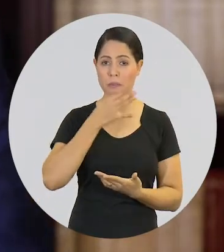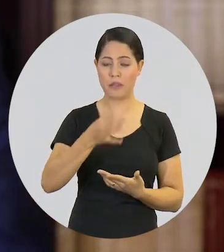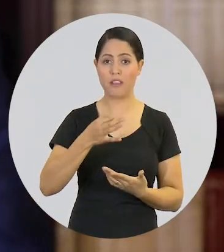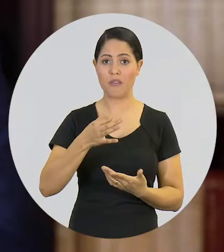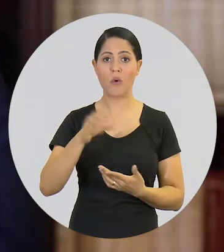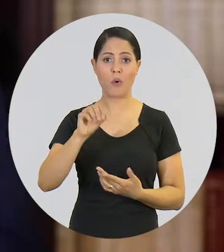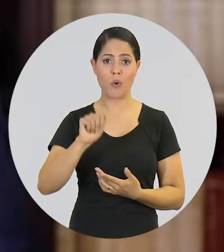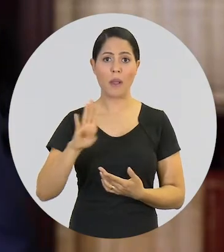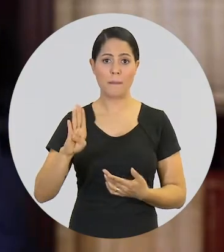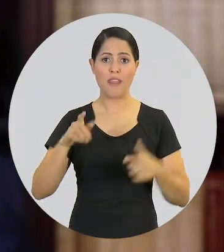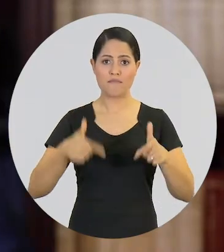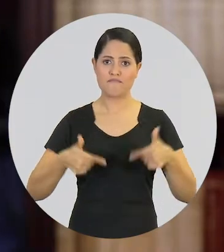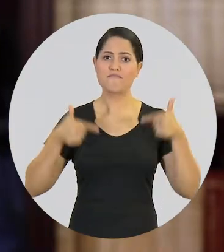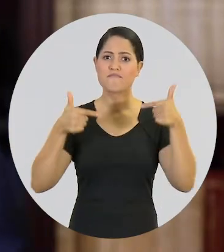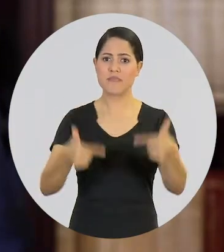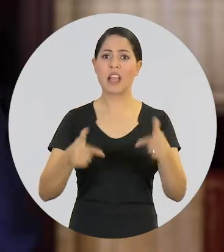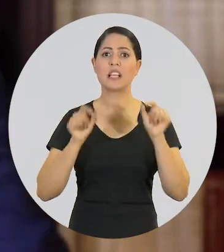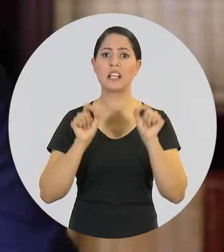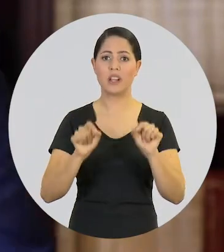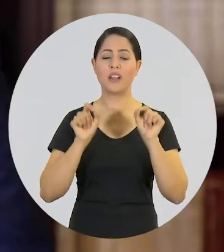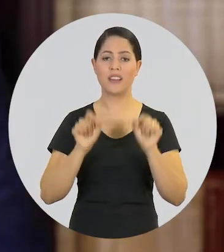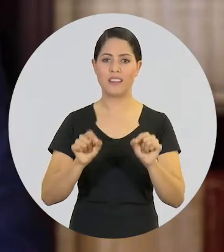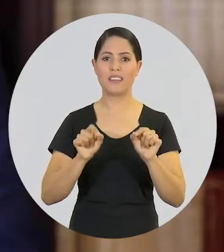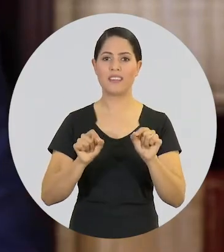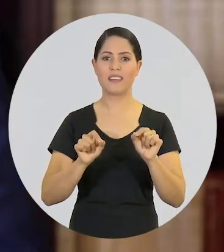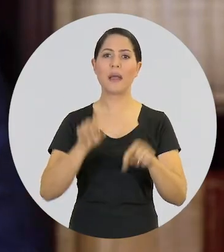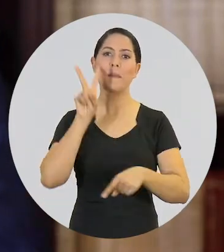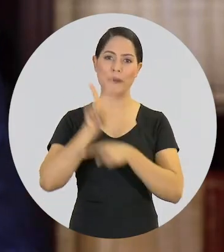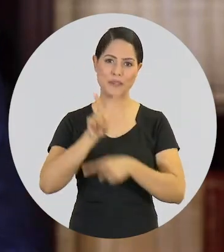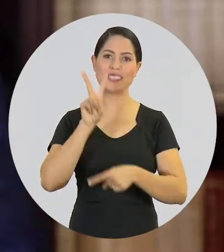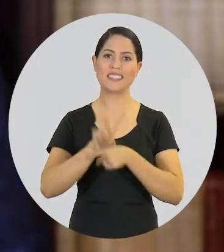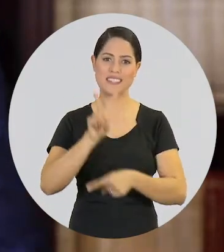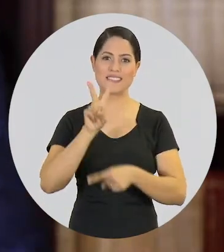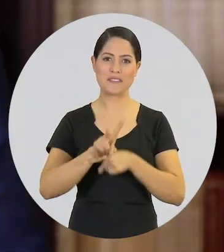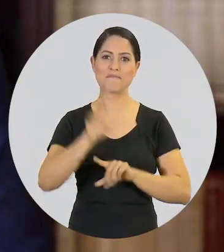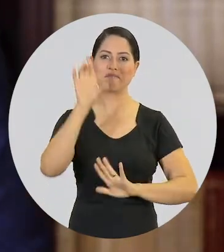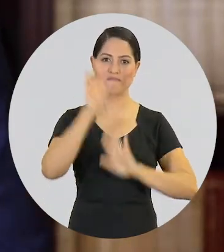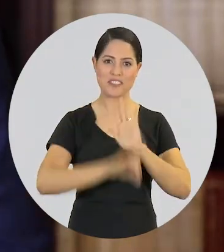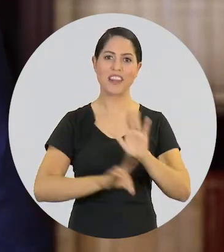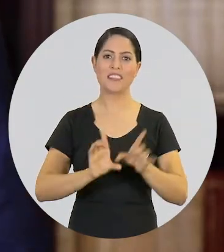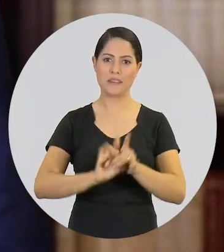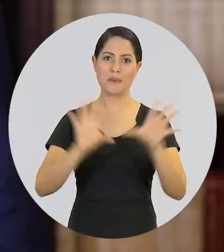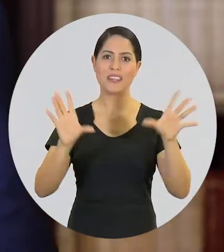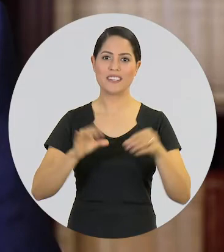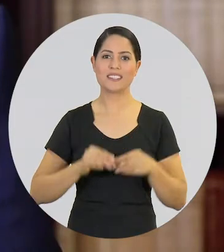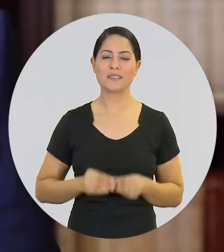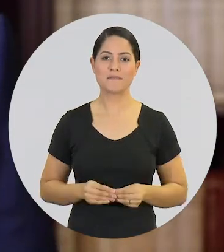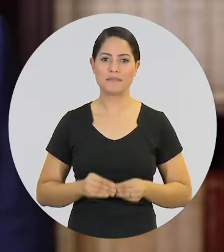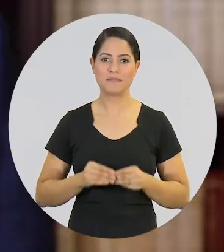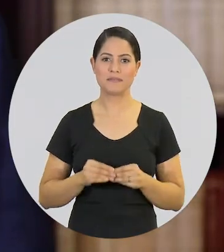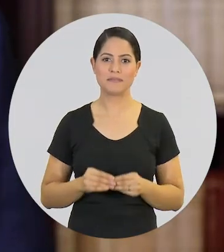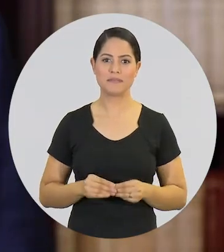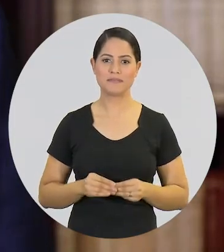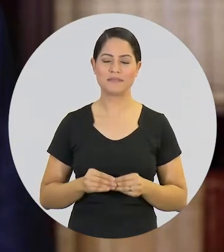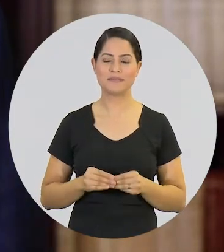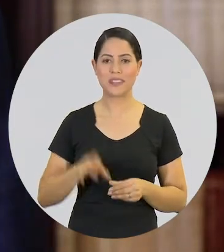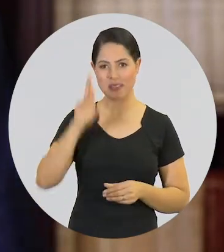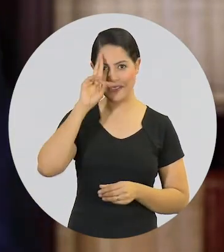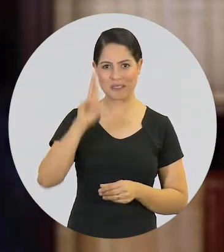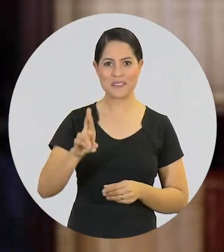Logo, entendo que esta ação da OAB é também dirigida à proteção do Estado Democrático de